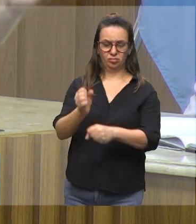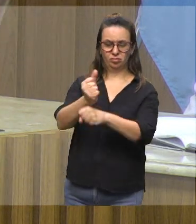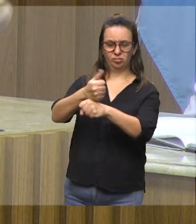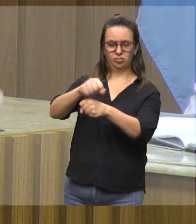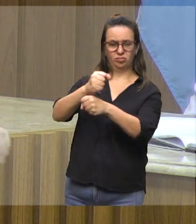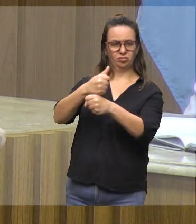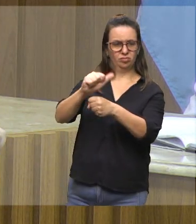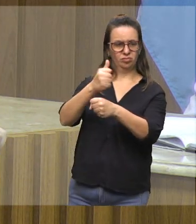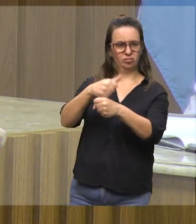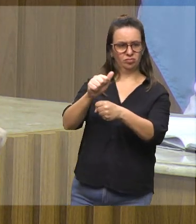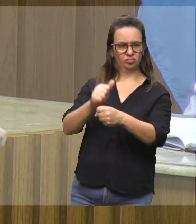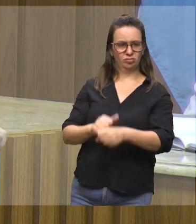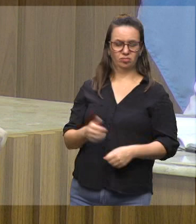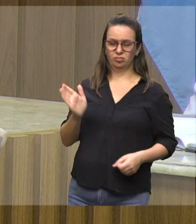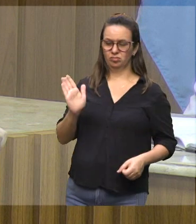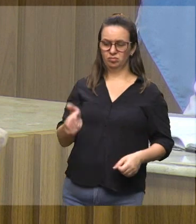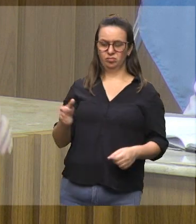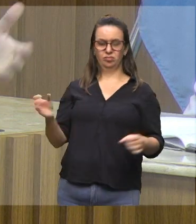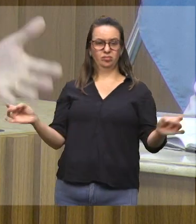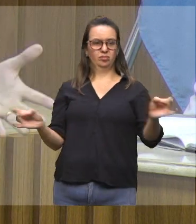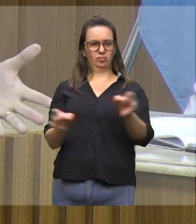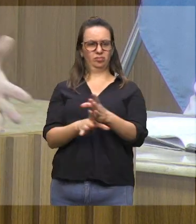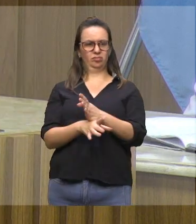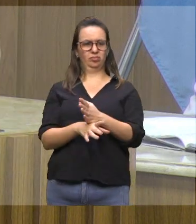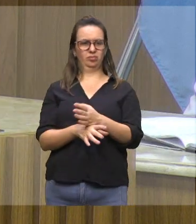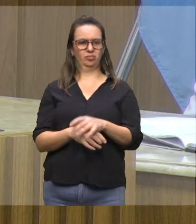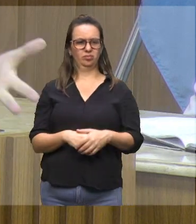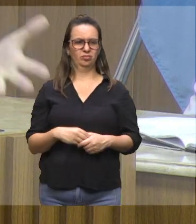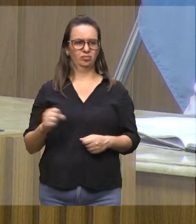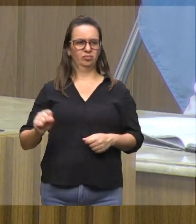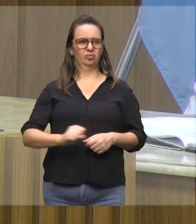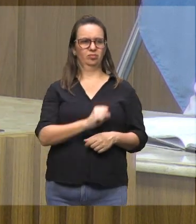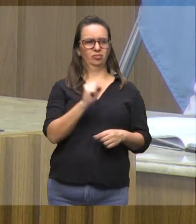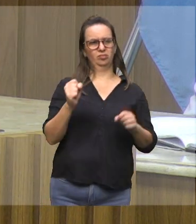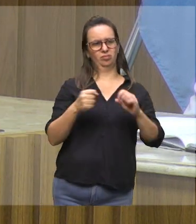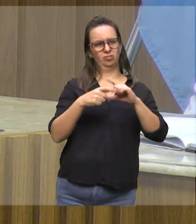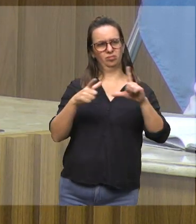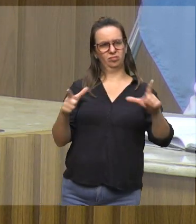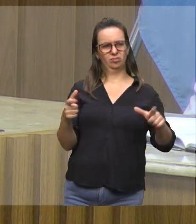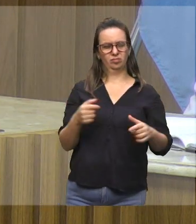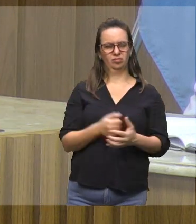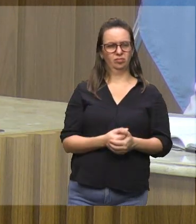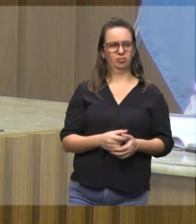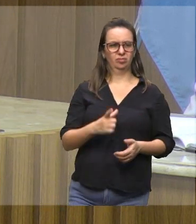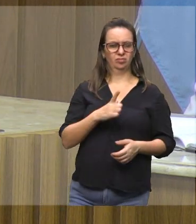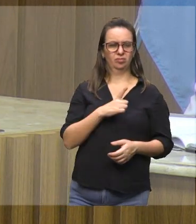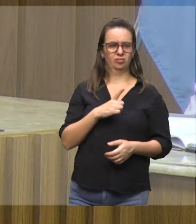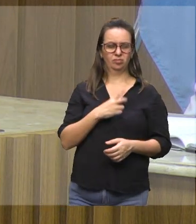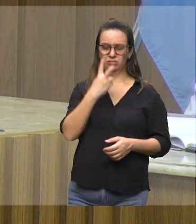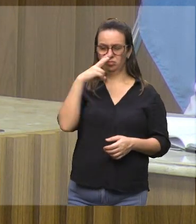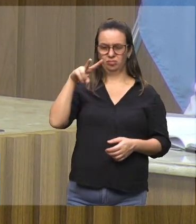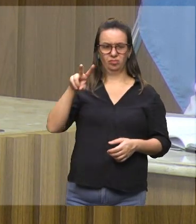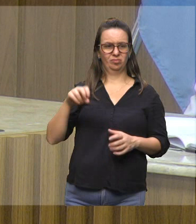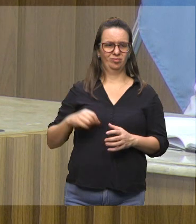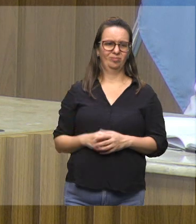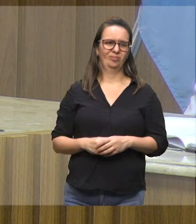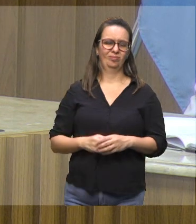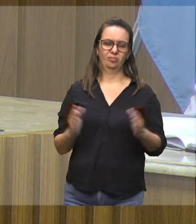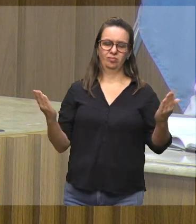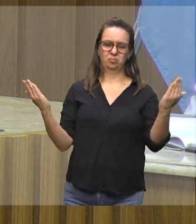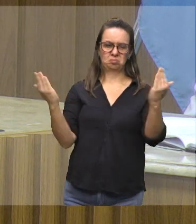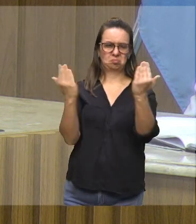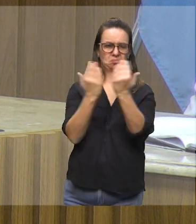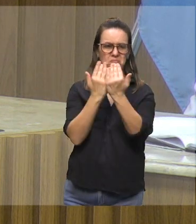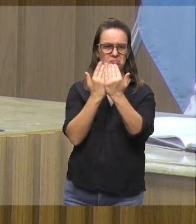ainda não é liberado. E agora nós estamos vendo que a Artesp ainda não liberou as pistas aí, com 99% das